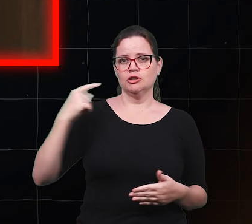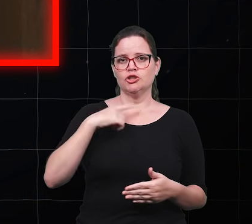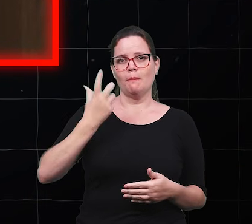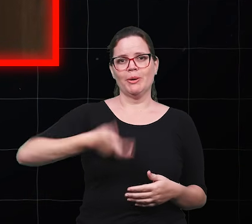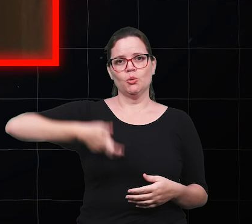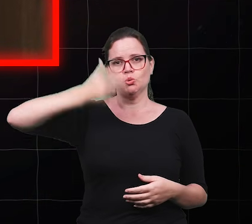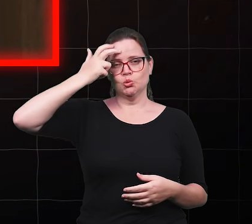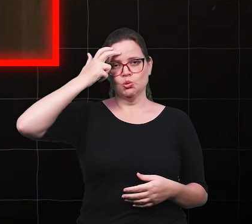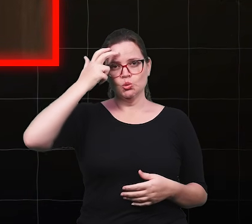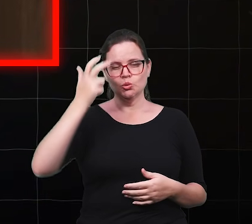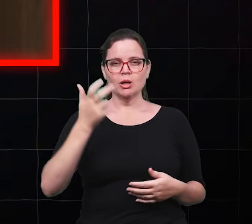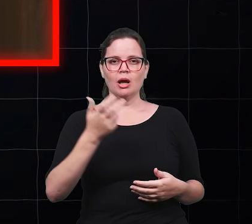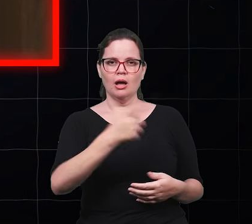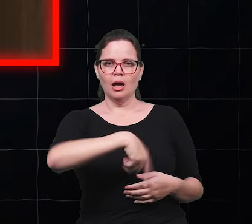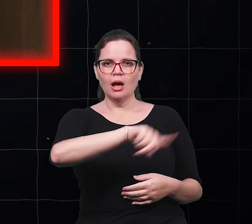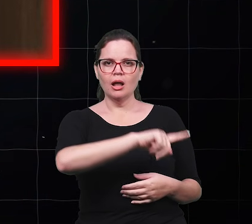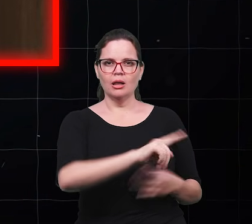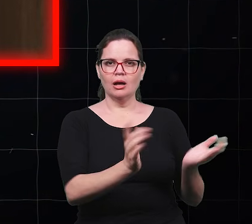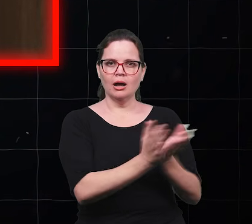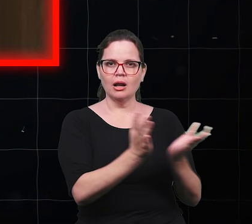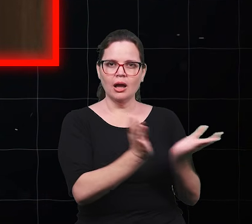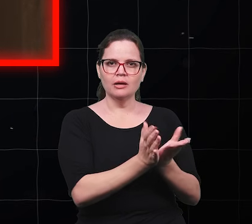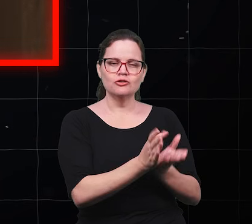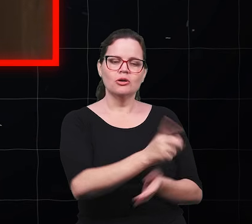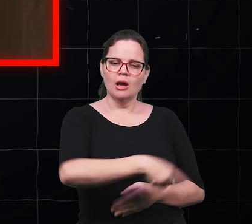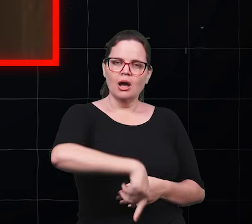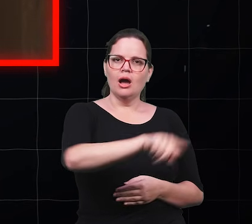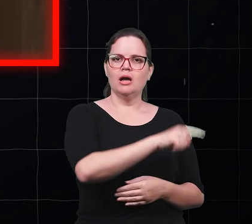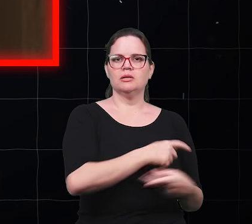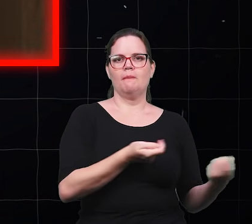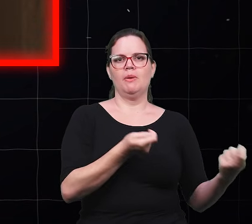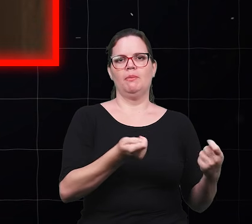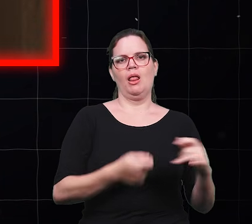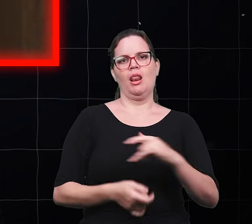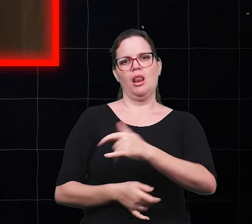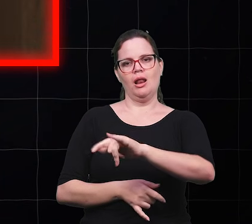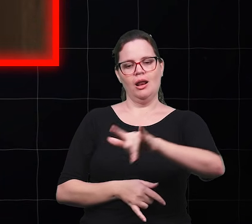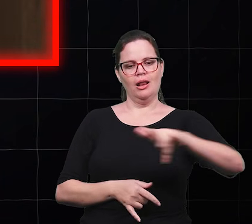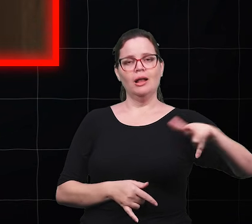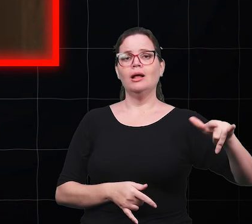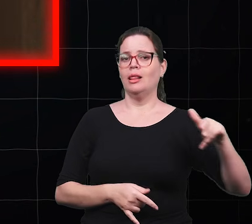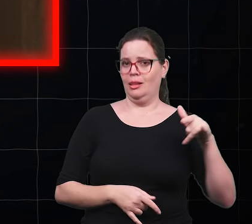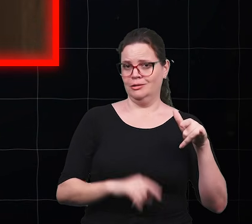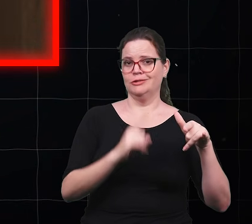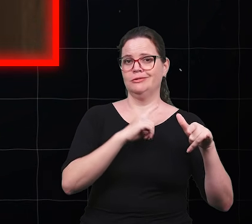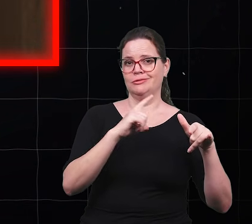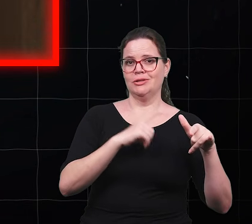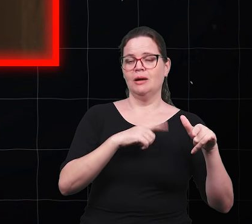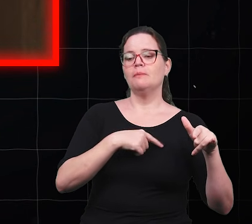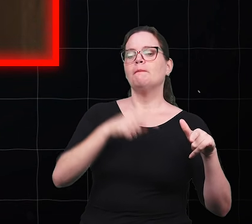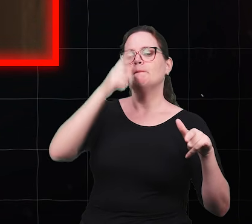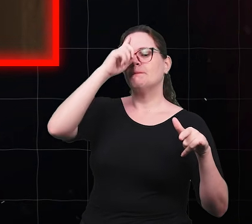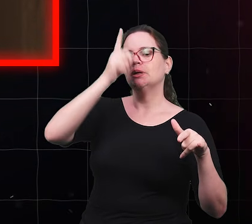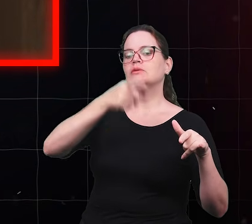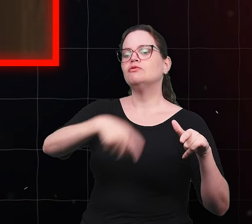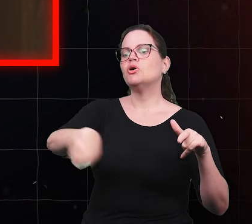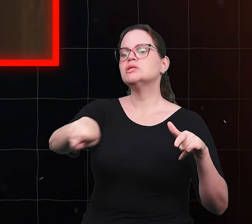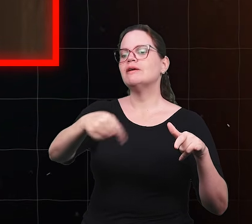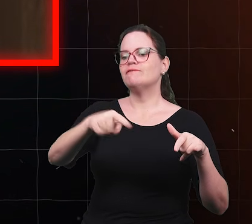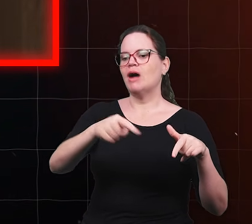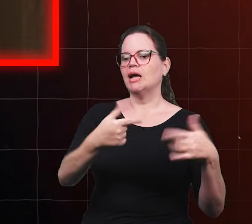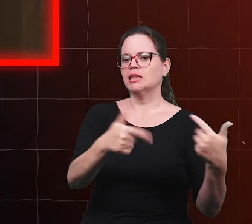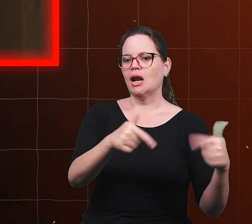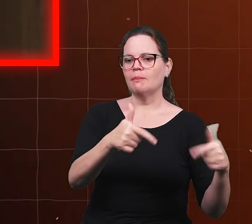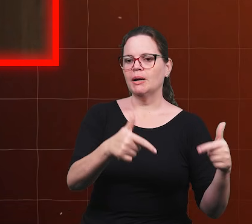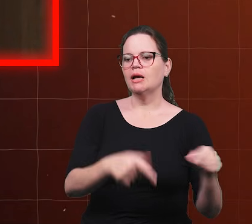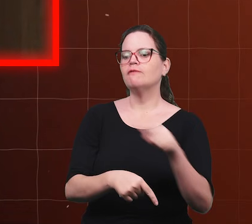época, era ela quem dominava a relação entre os povos, quem dizia quem nasceu para trabalhar e quem nasceu